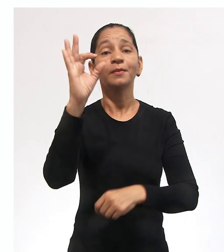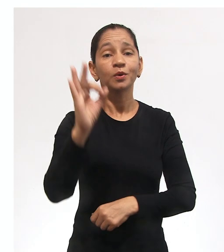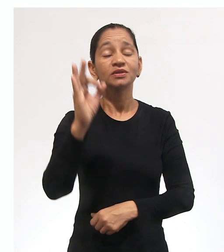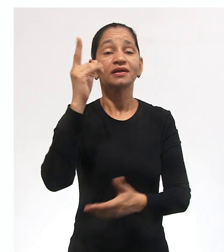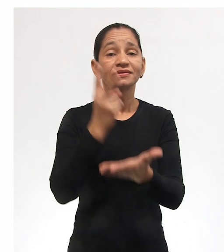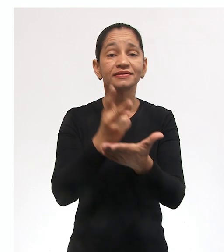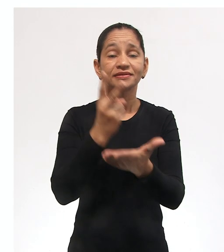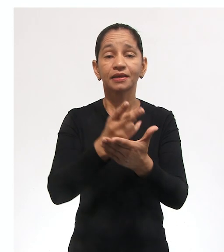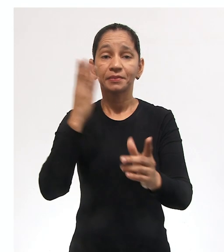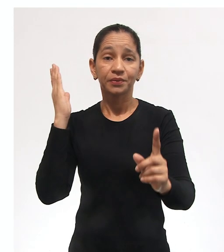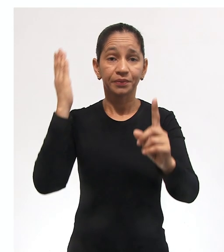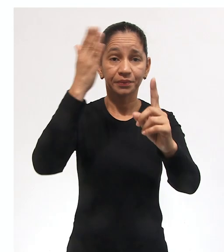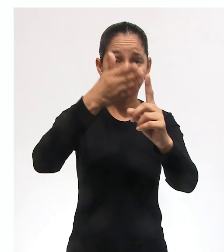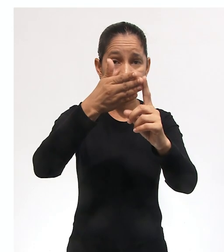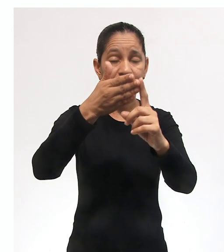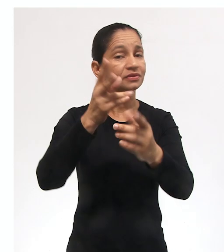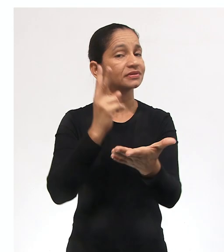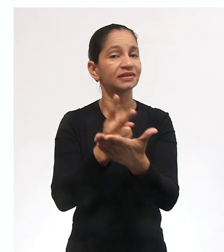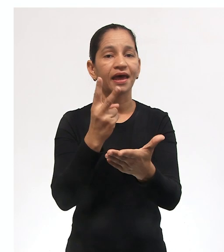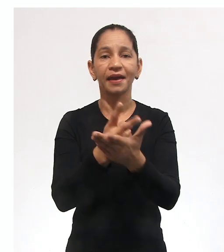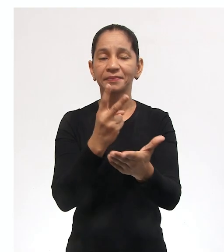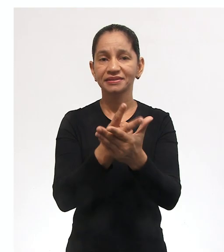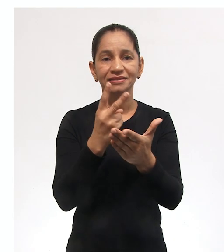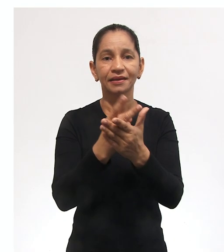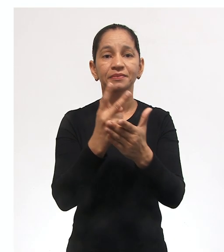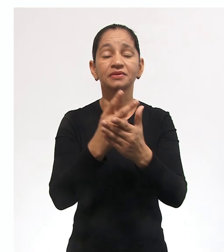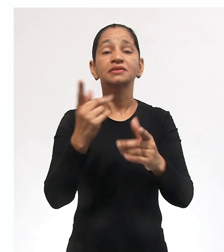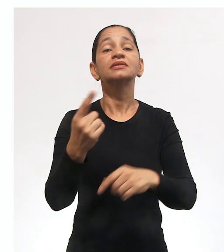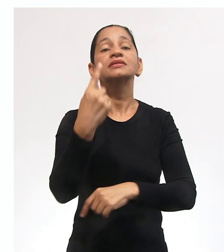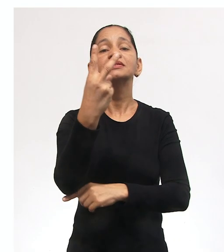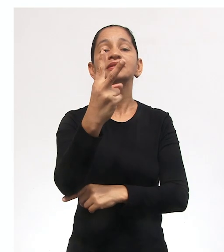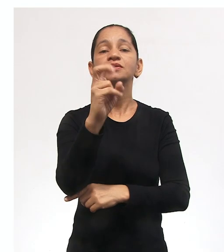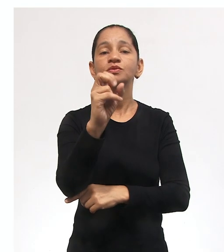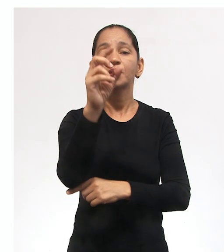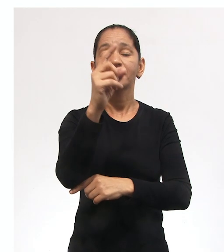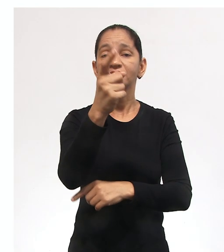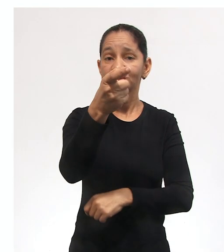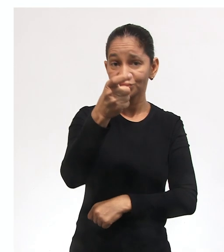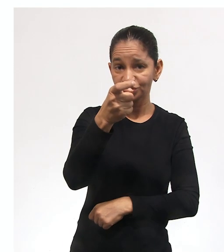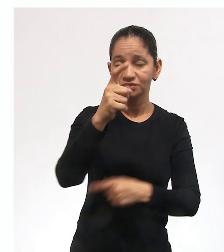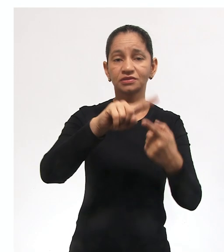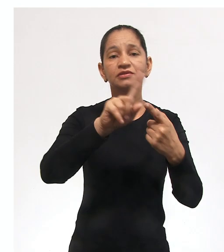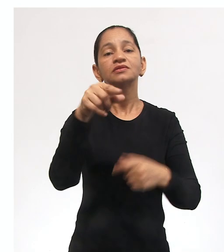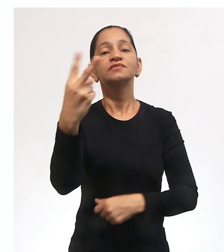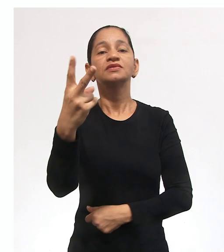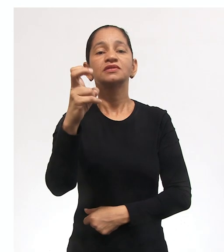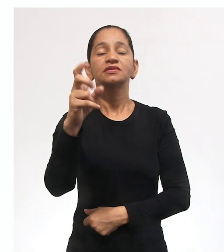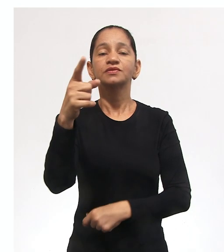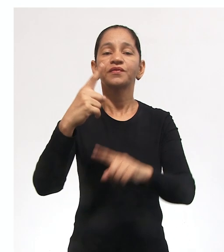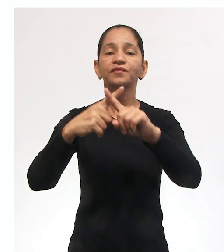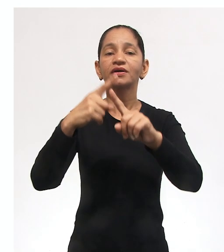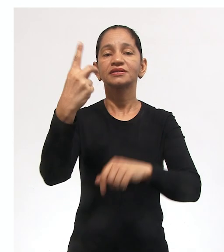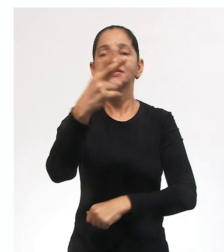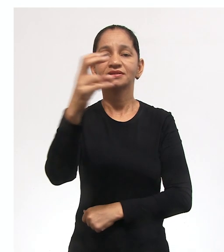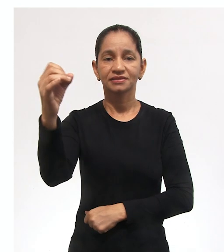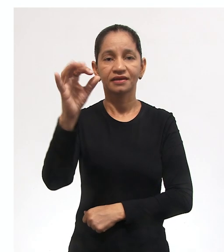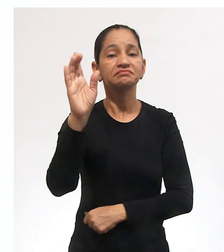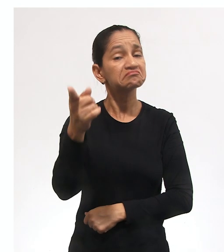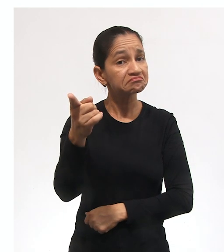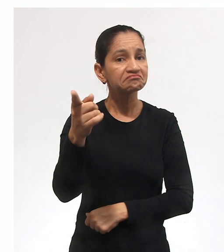porcentagem sempre é diretamente proporcional. Então, 50 vezes x, 25 vezes 100,